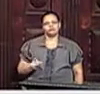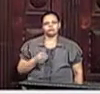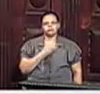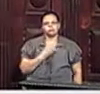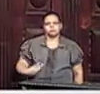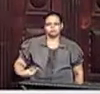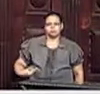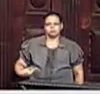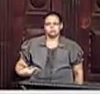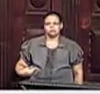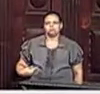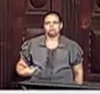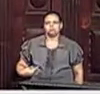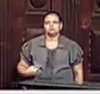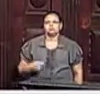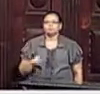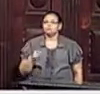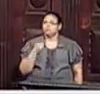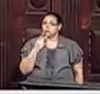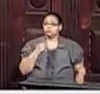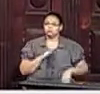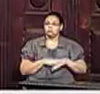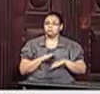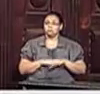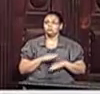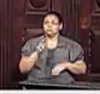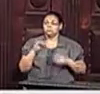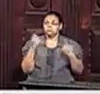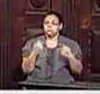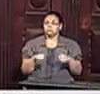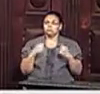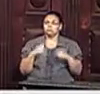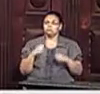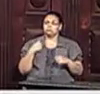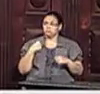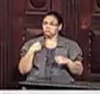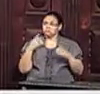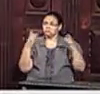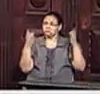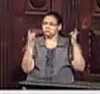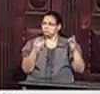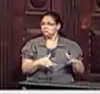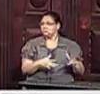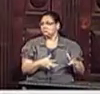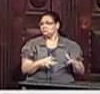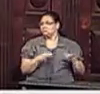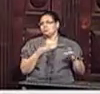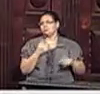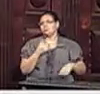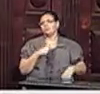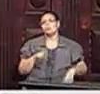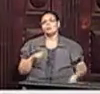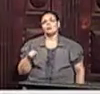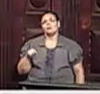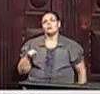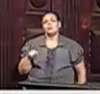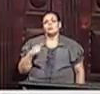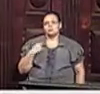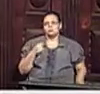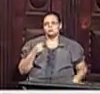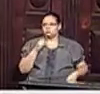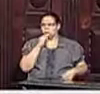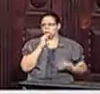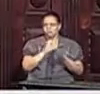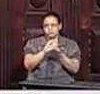que já jogou a toalha, já disse o seguinte: se for preciso, eu saio e que venha o interventor com a mala de dinheiro